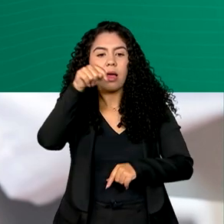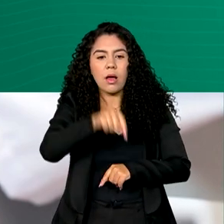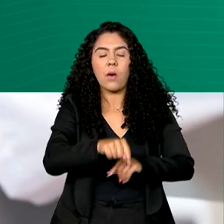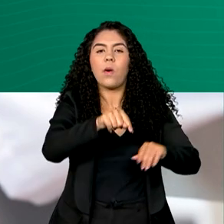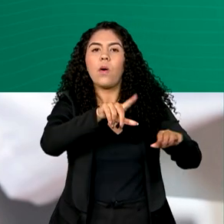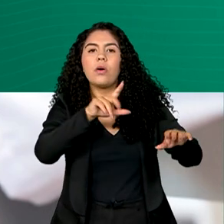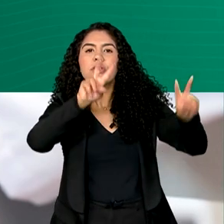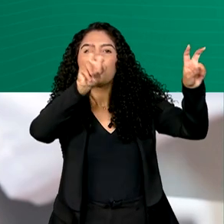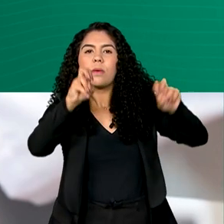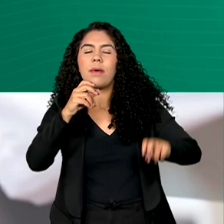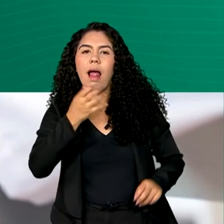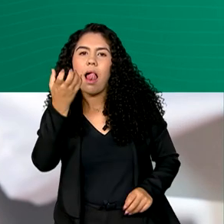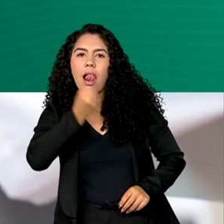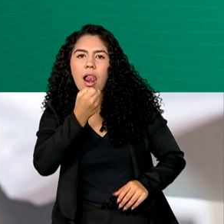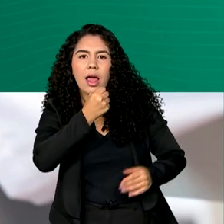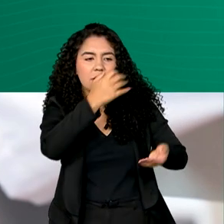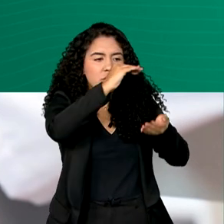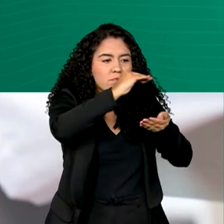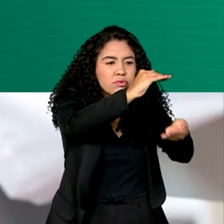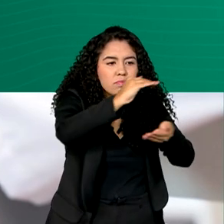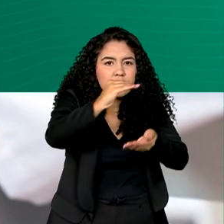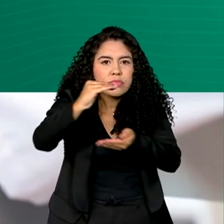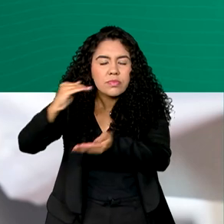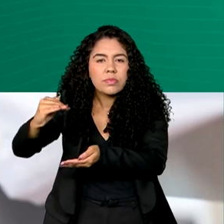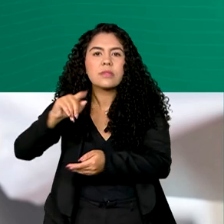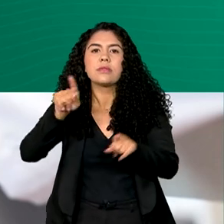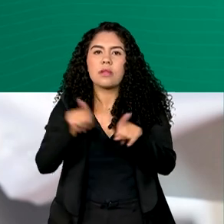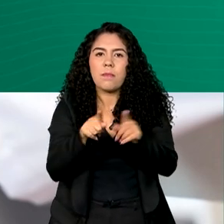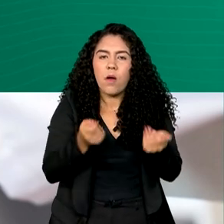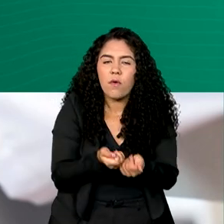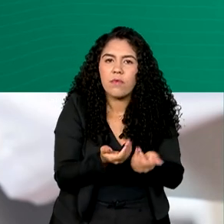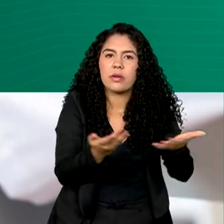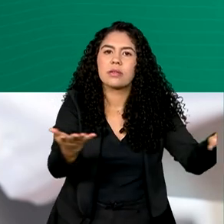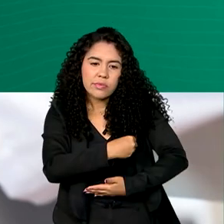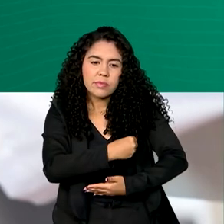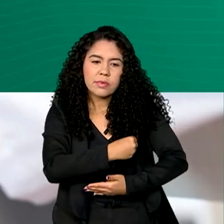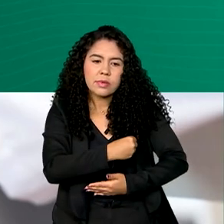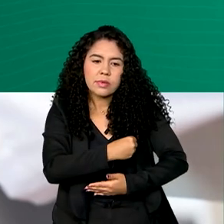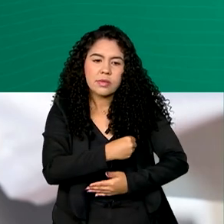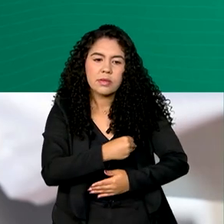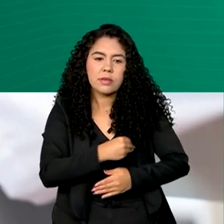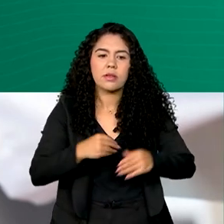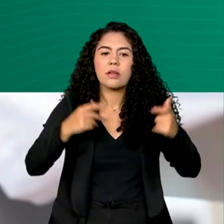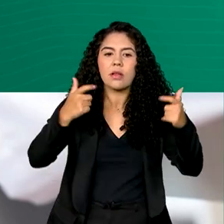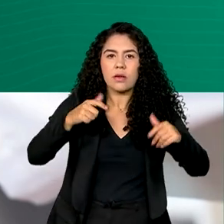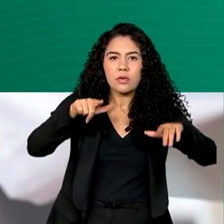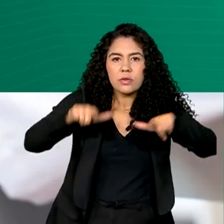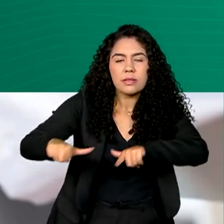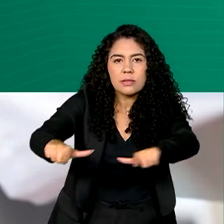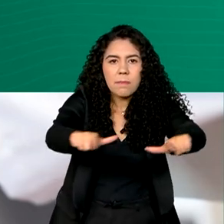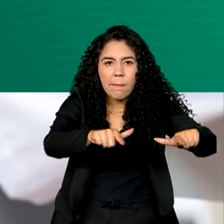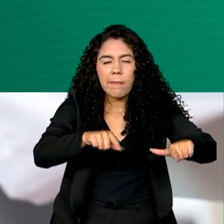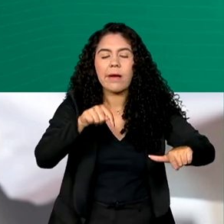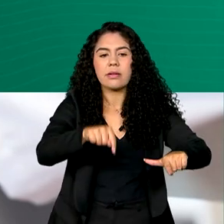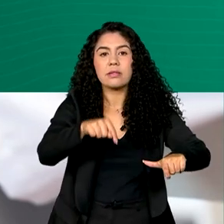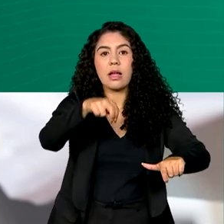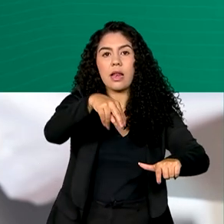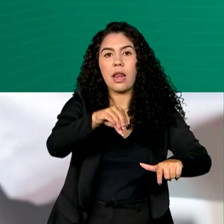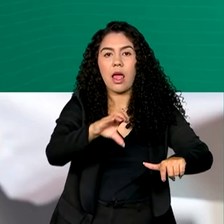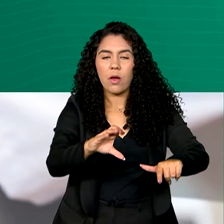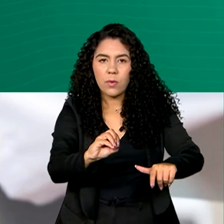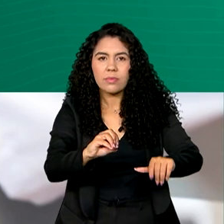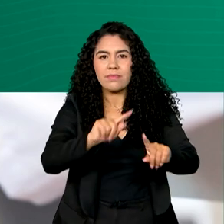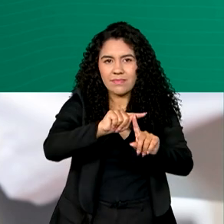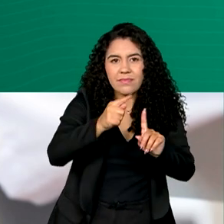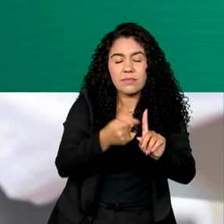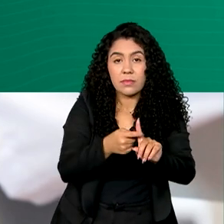para aumentar a disponibilização de leite materno nas unidades natais. Está previsto,